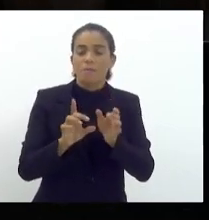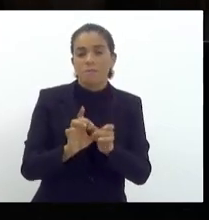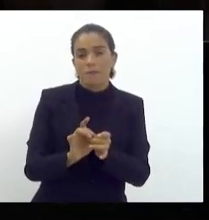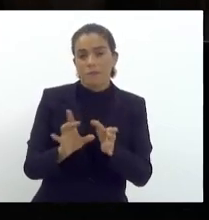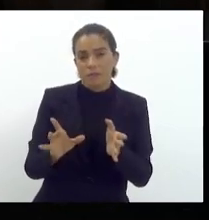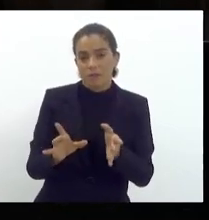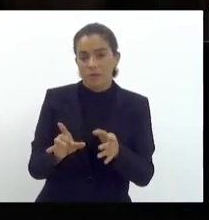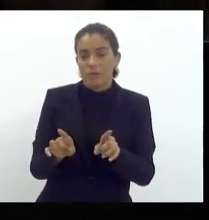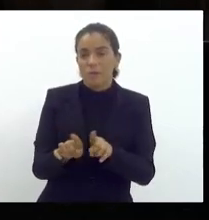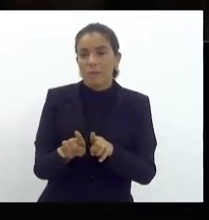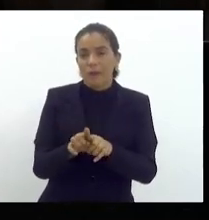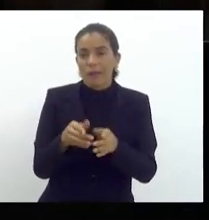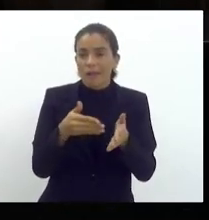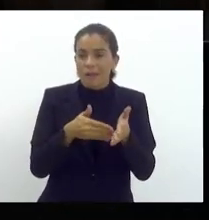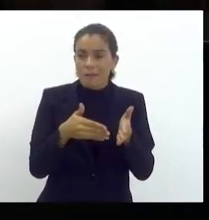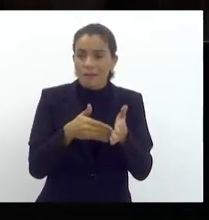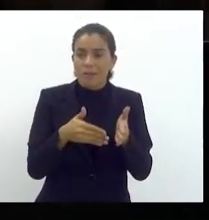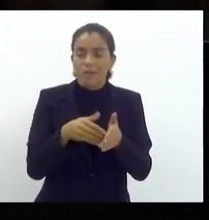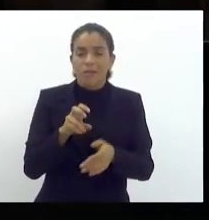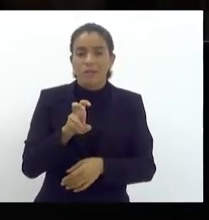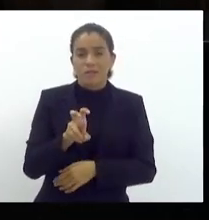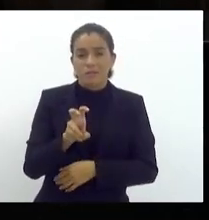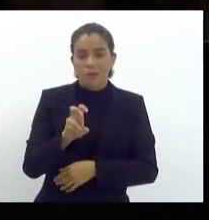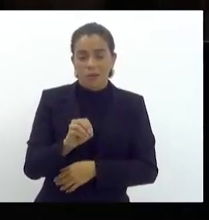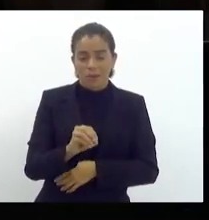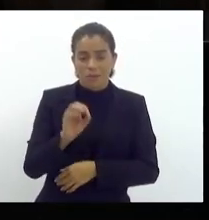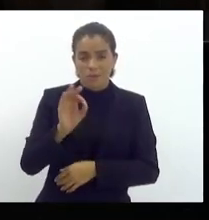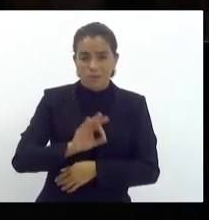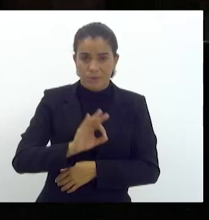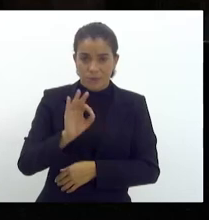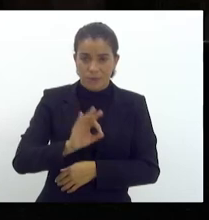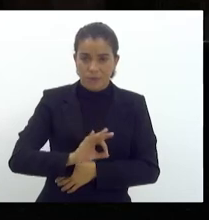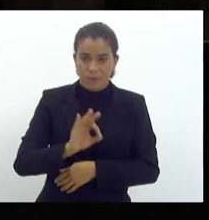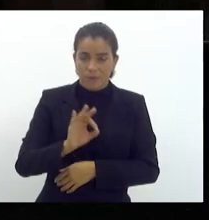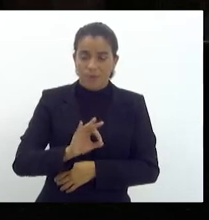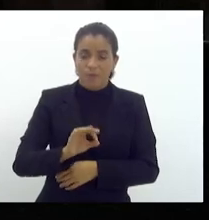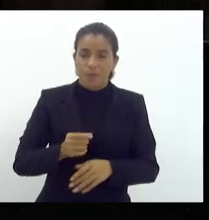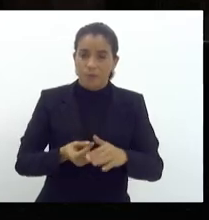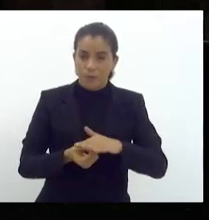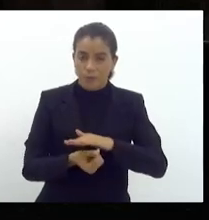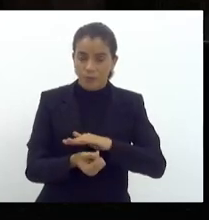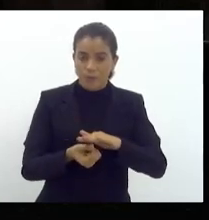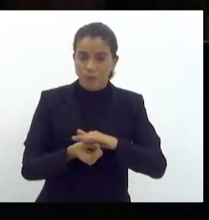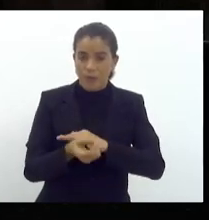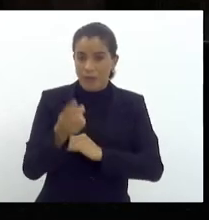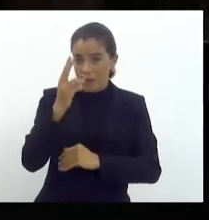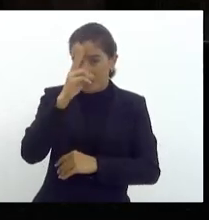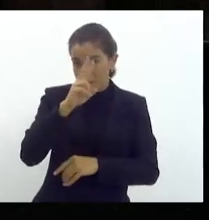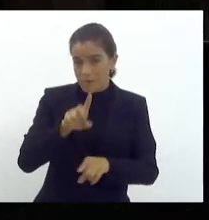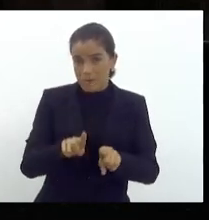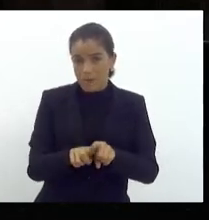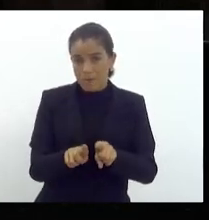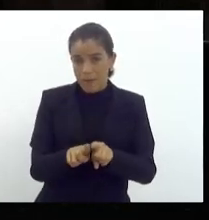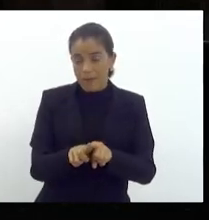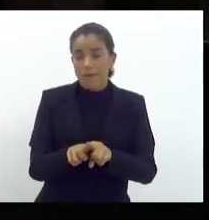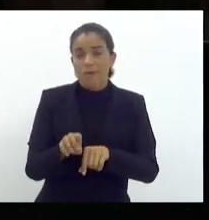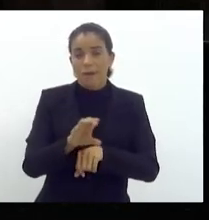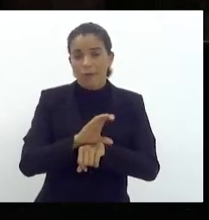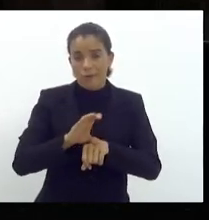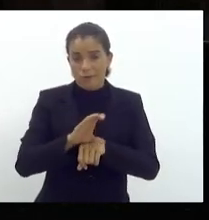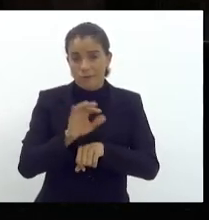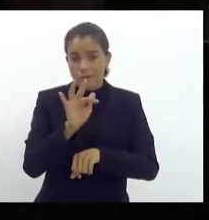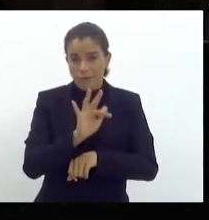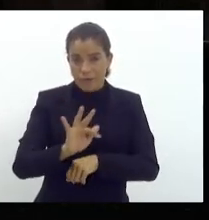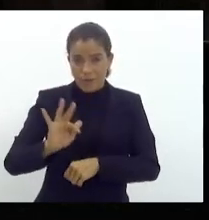permitido limitado a 50% das receitas do fundo E lembramos que pela Constituição